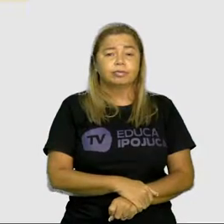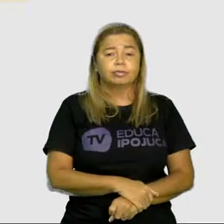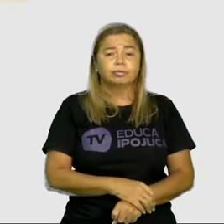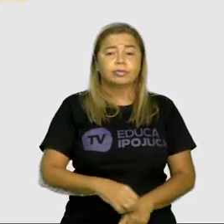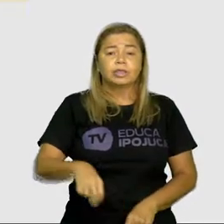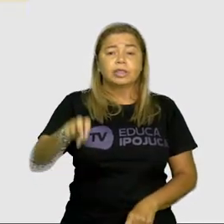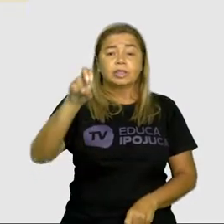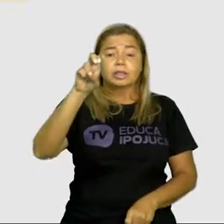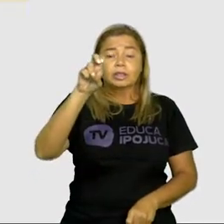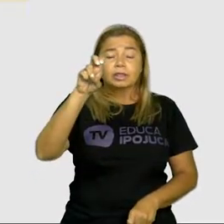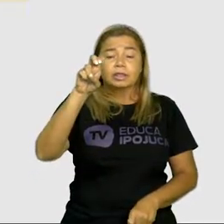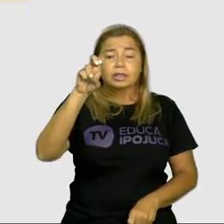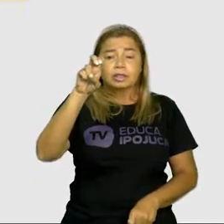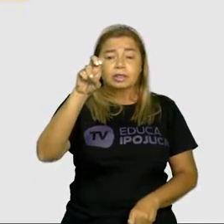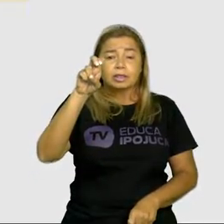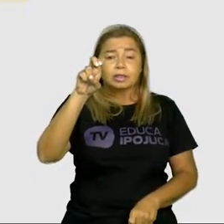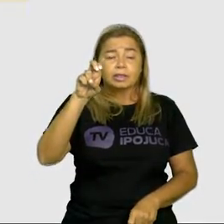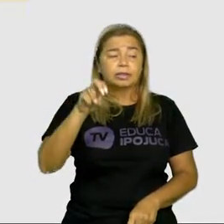5 dedinhos.